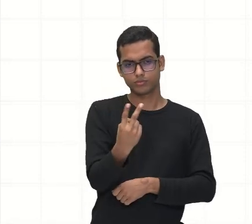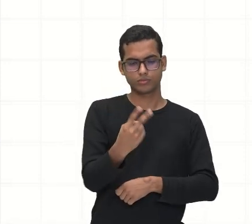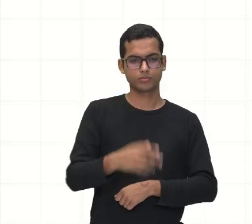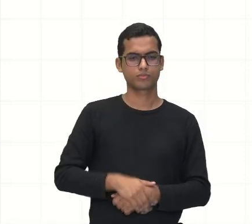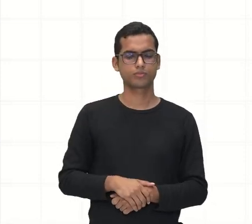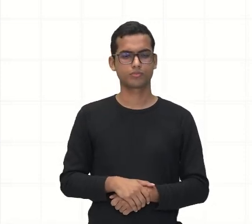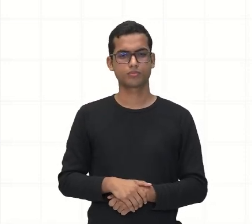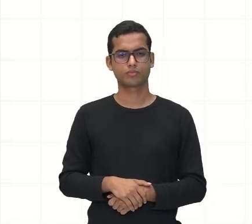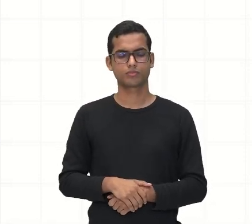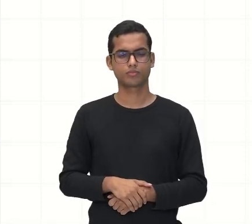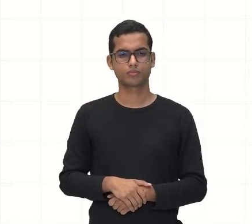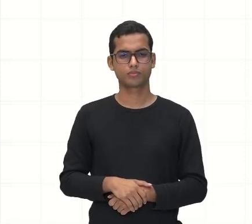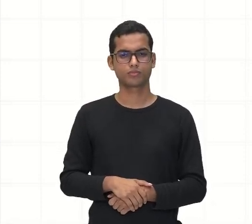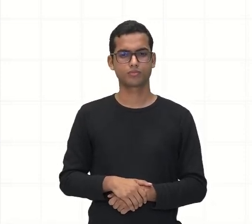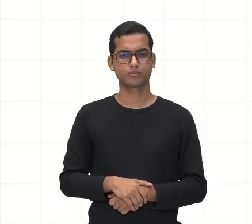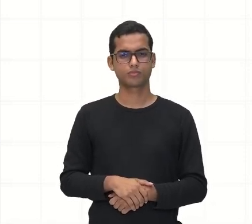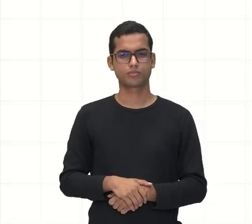pessoal,